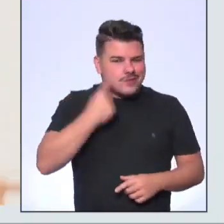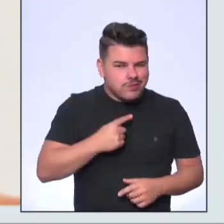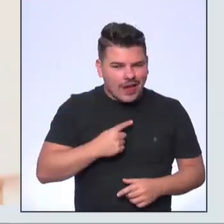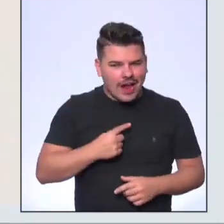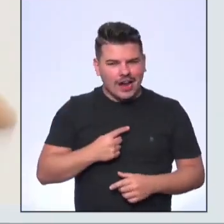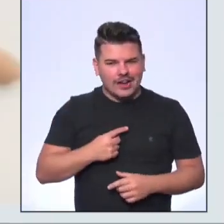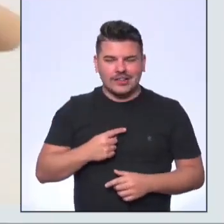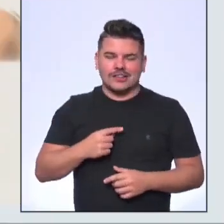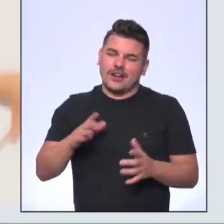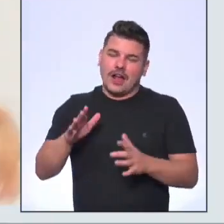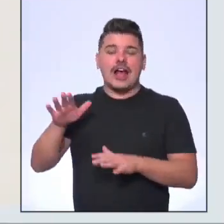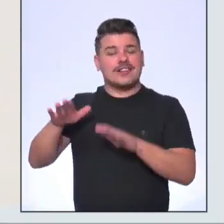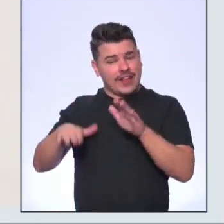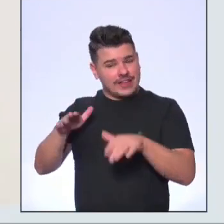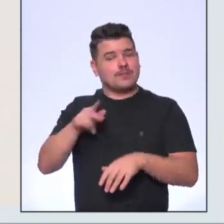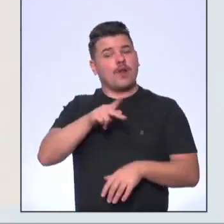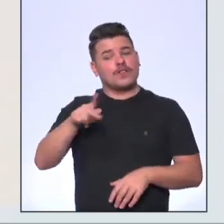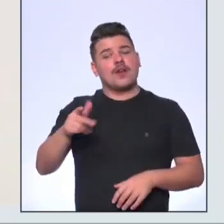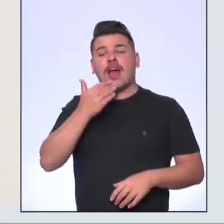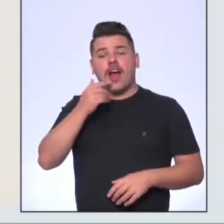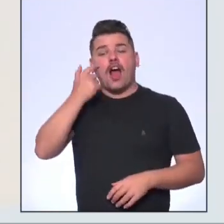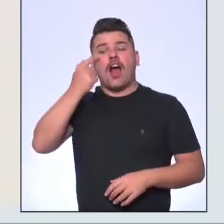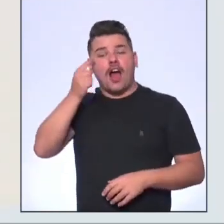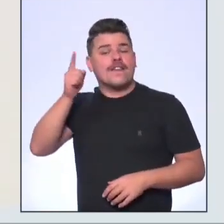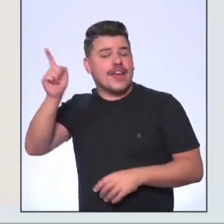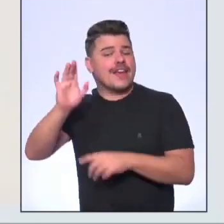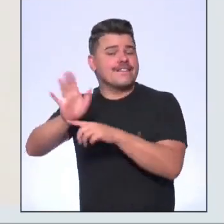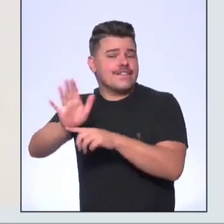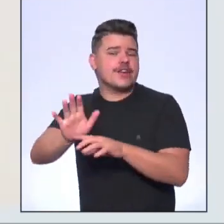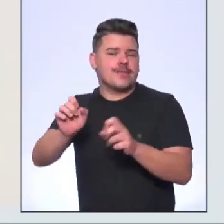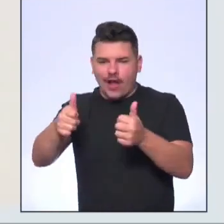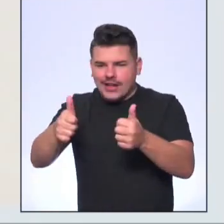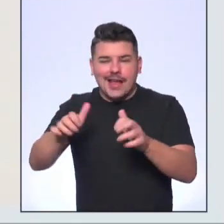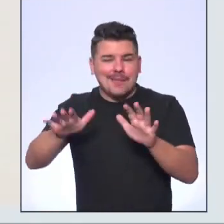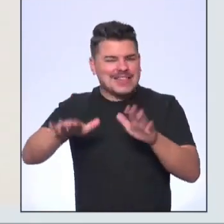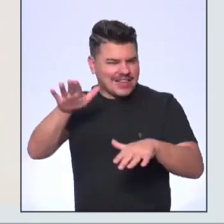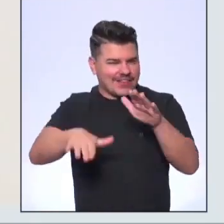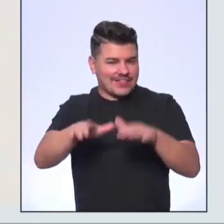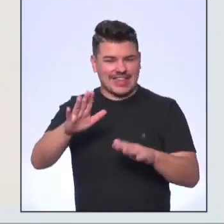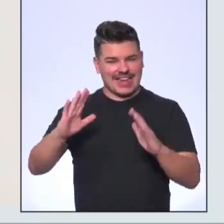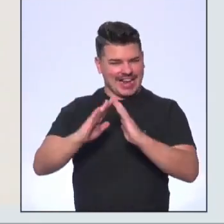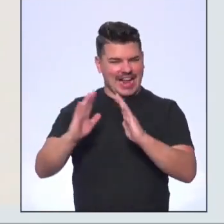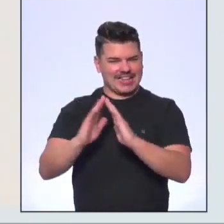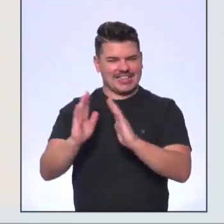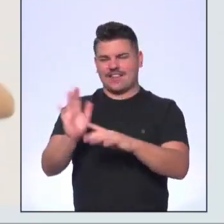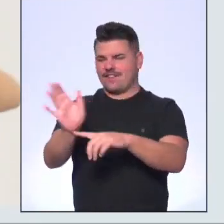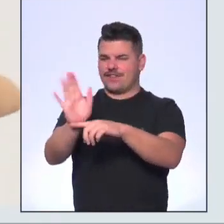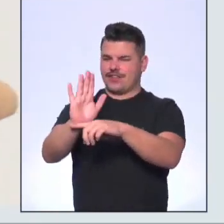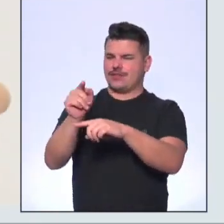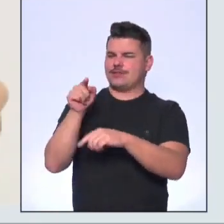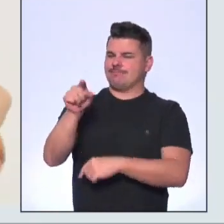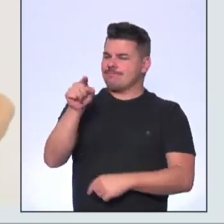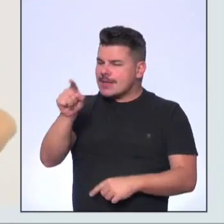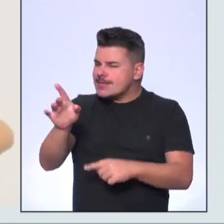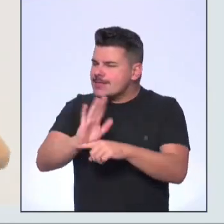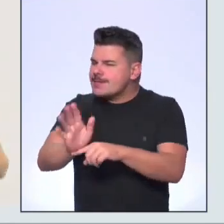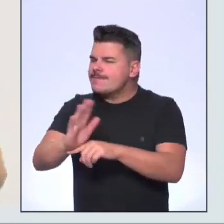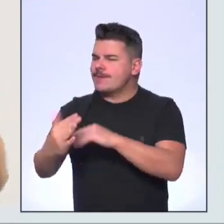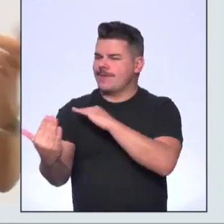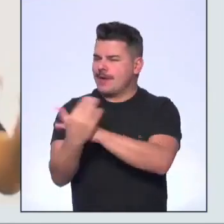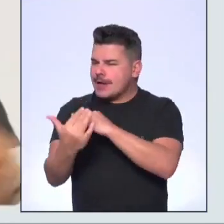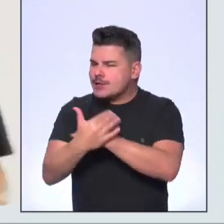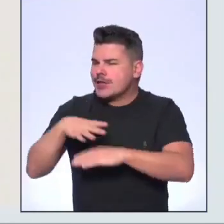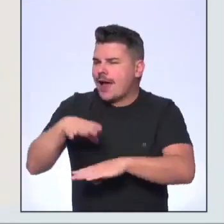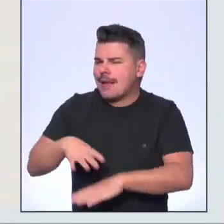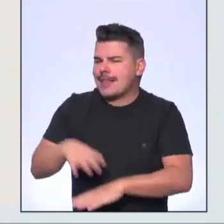pelo professor, mas normalmente, tradicionalmente, você escolhe um filme pensando assim, esse filme vai fazer com que eu me dê bem